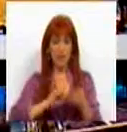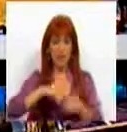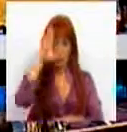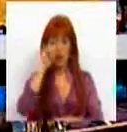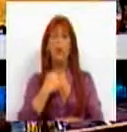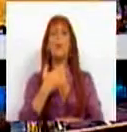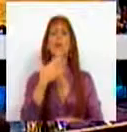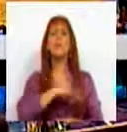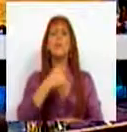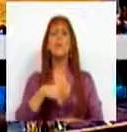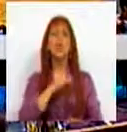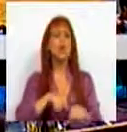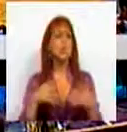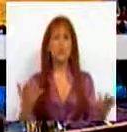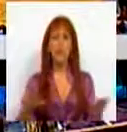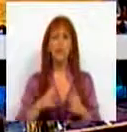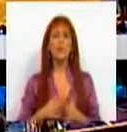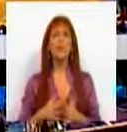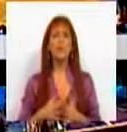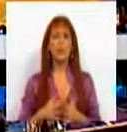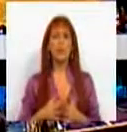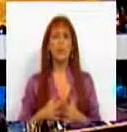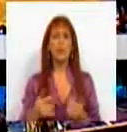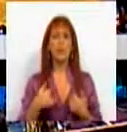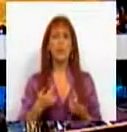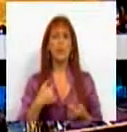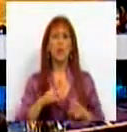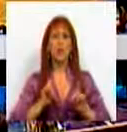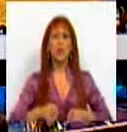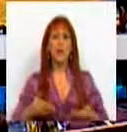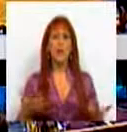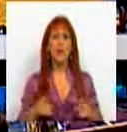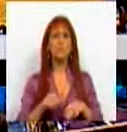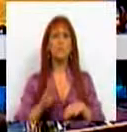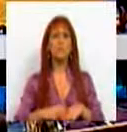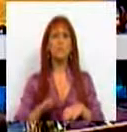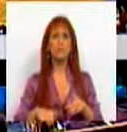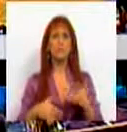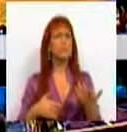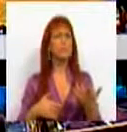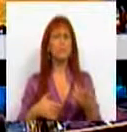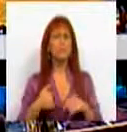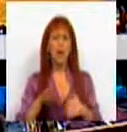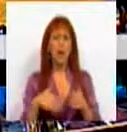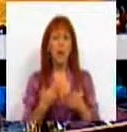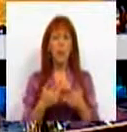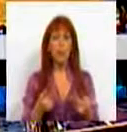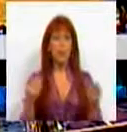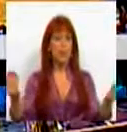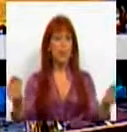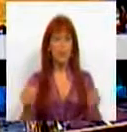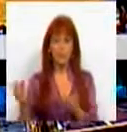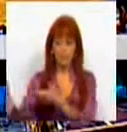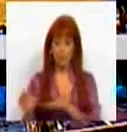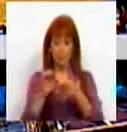Obrigado, Sr. Presidente, Srs. Deputados. Eu gostaria de começar pelas propostas que foram